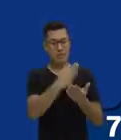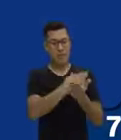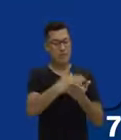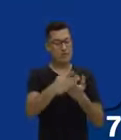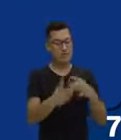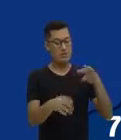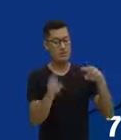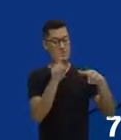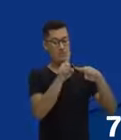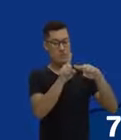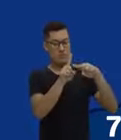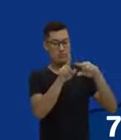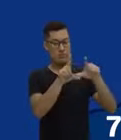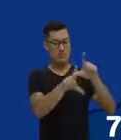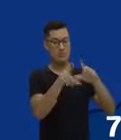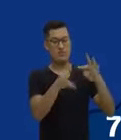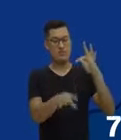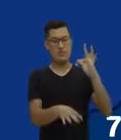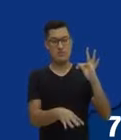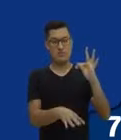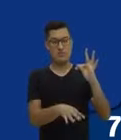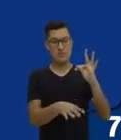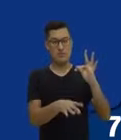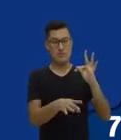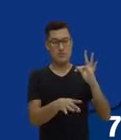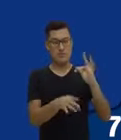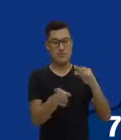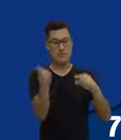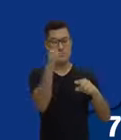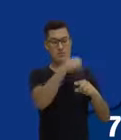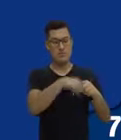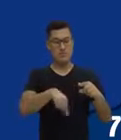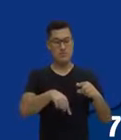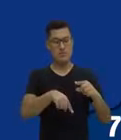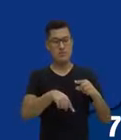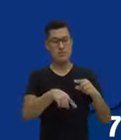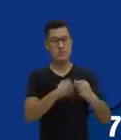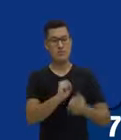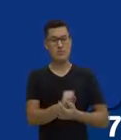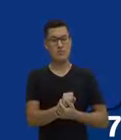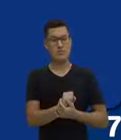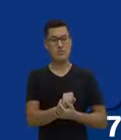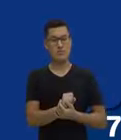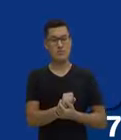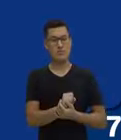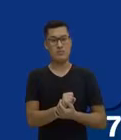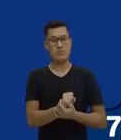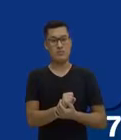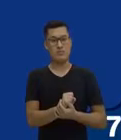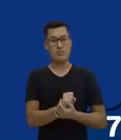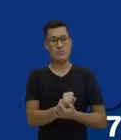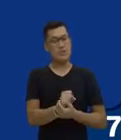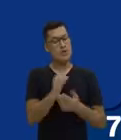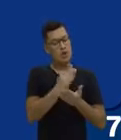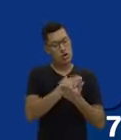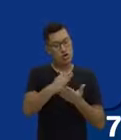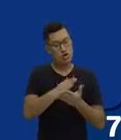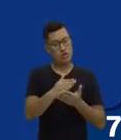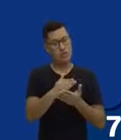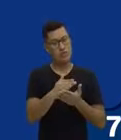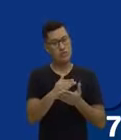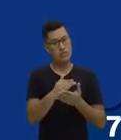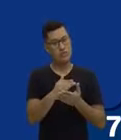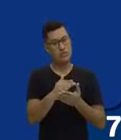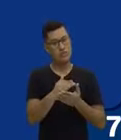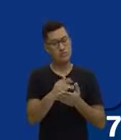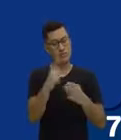1, essa quantidade duplicou. Não é isso, Fernando? Então, de 8 para 16. Pois é, só que eu não vou colocar assim, eu vou colocar na